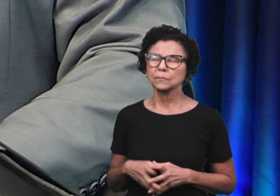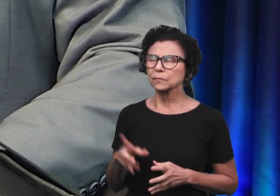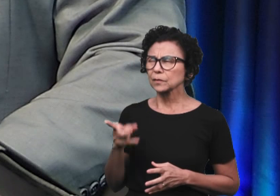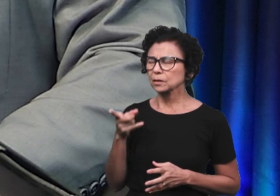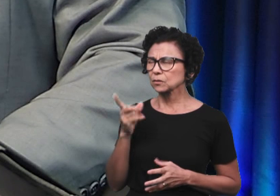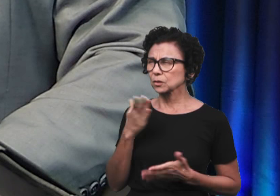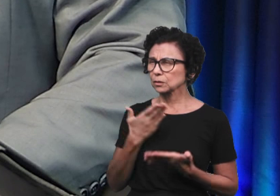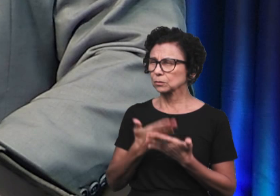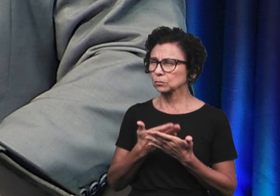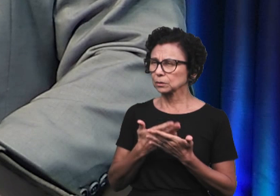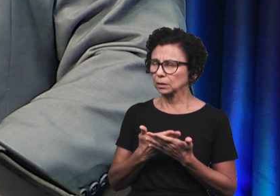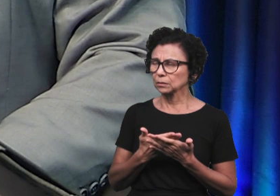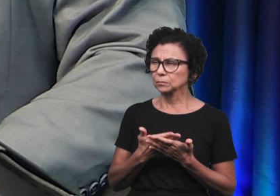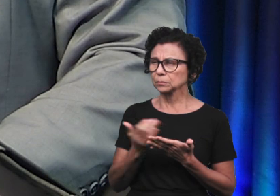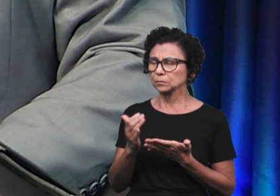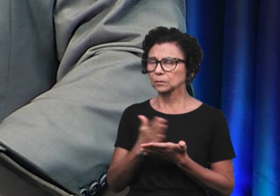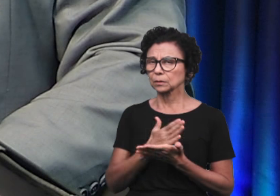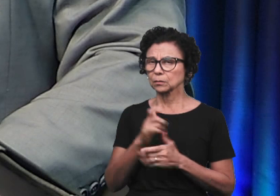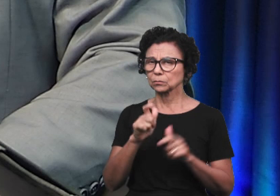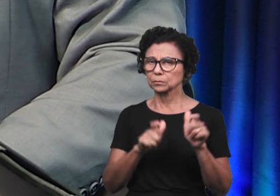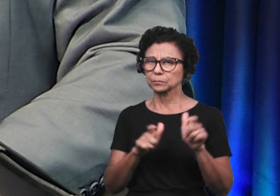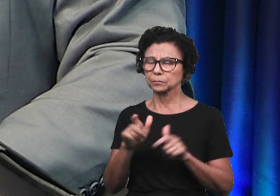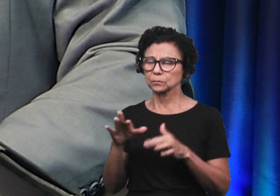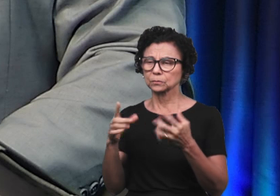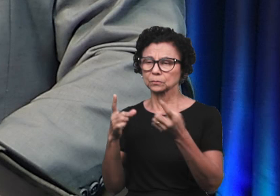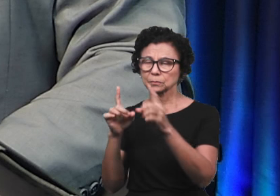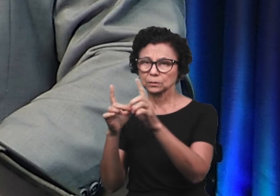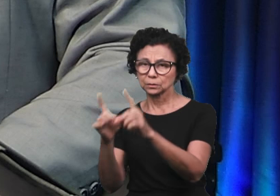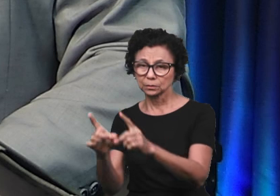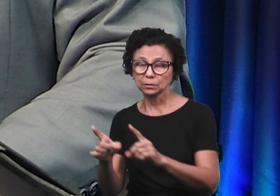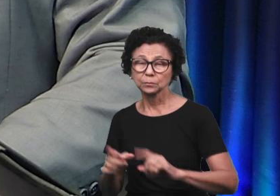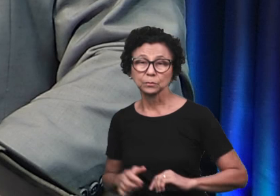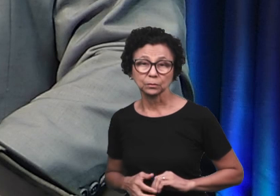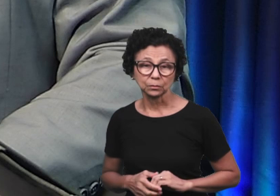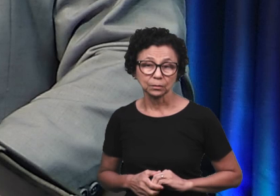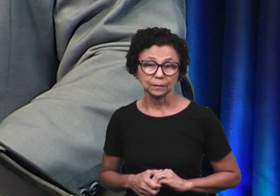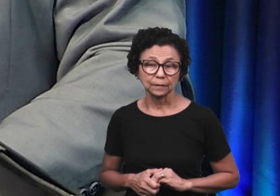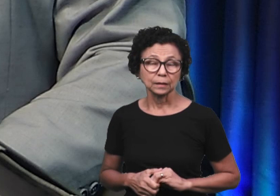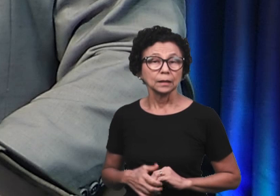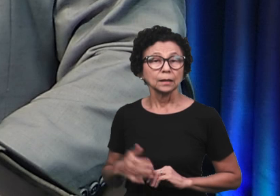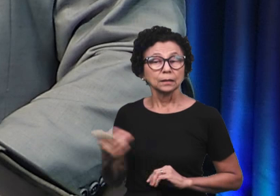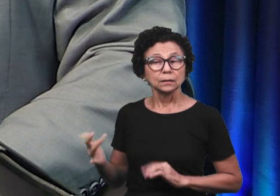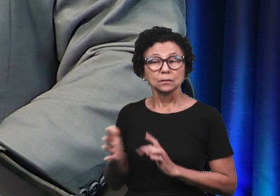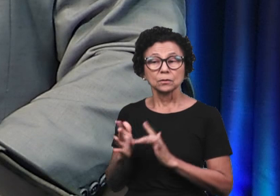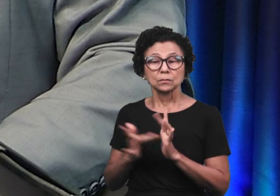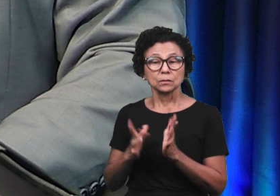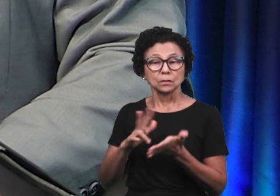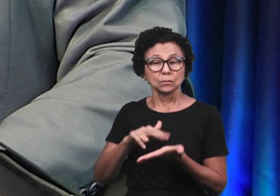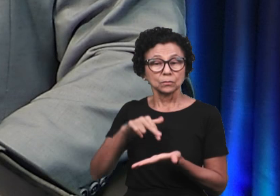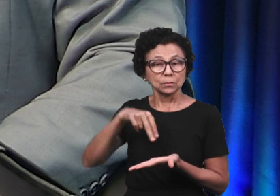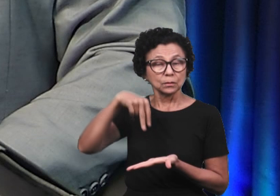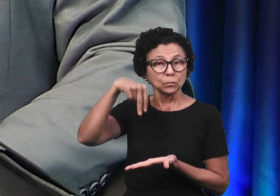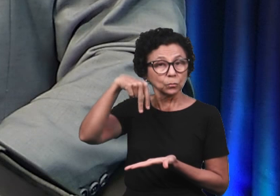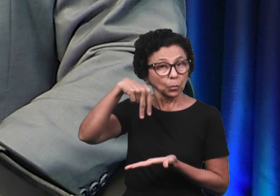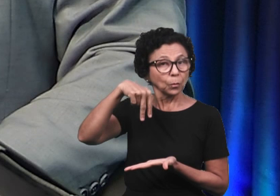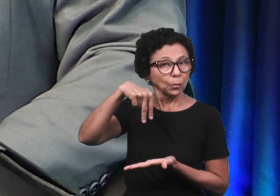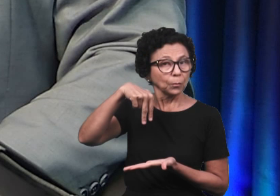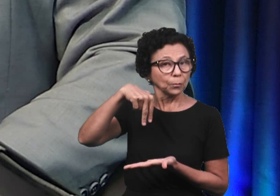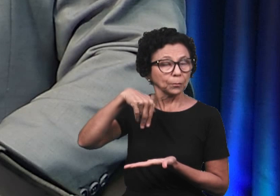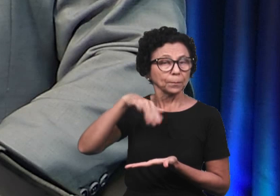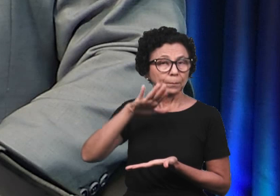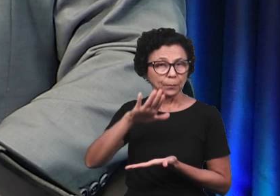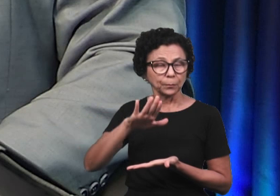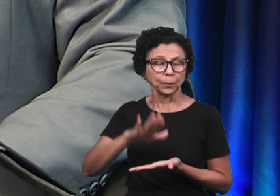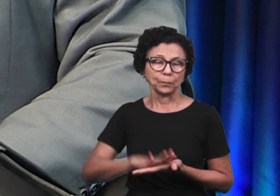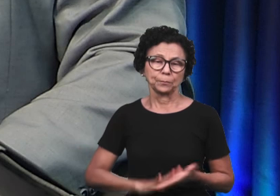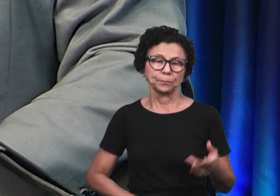vamos estudar outros, onde Jesus mesmo, depois da ressurreição, porque existem dois